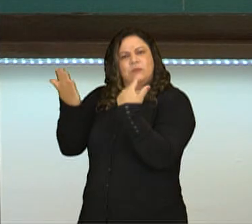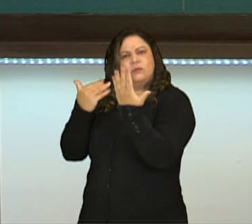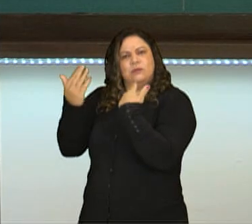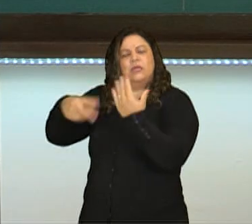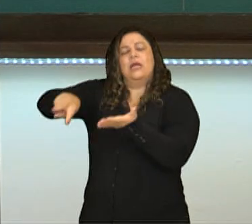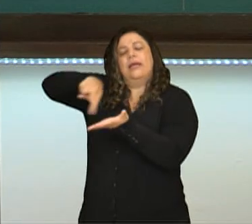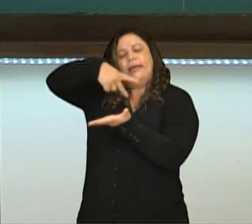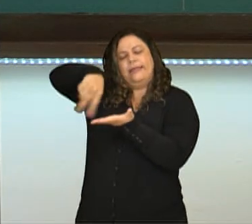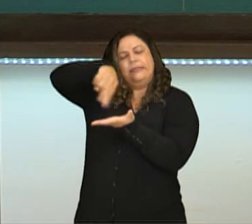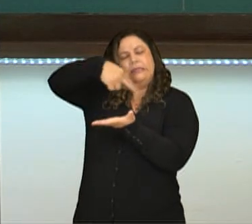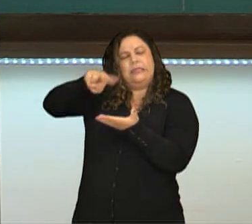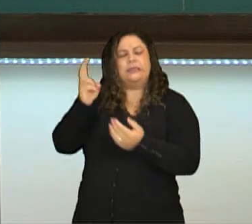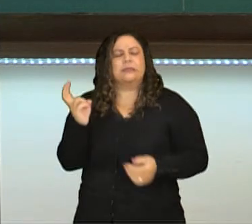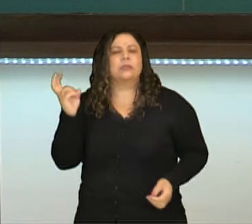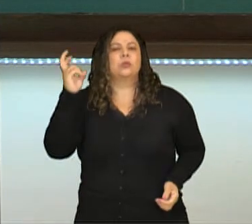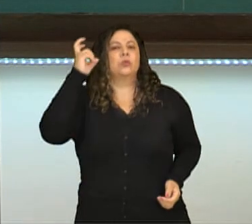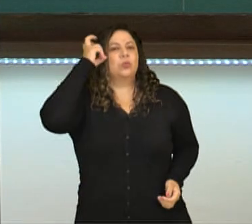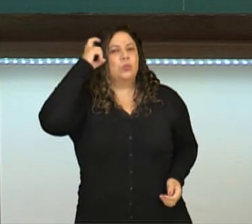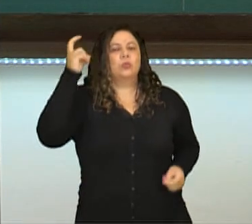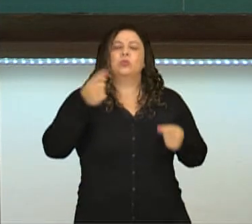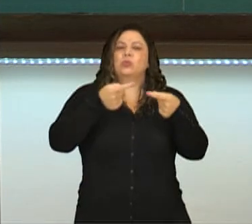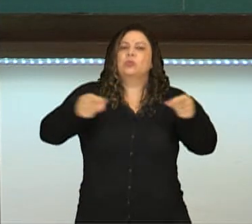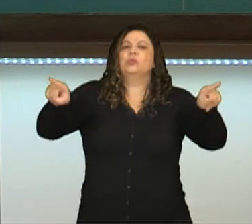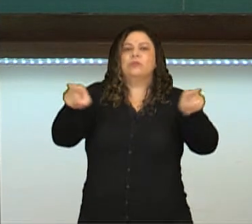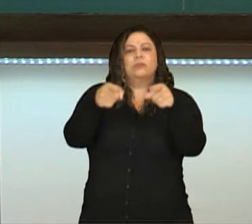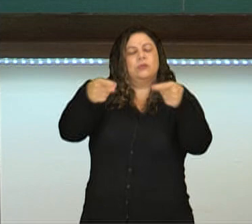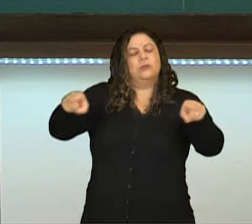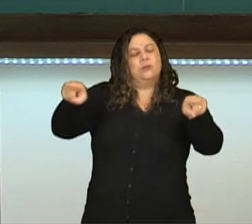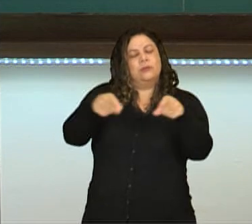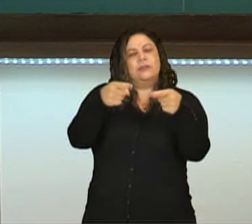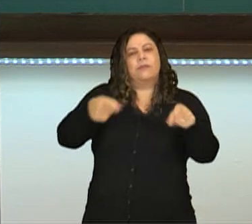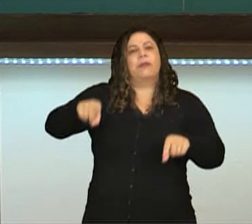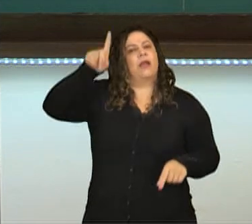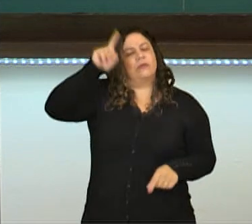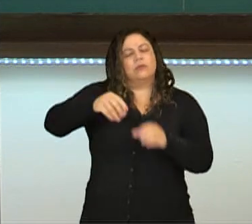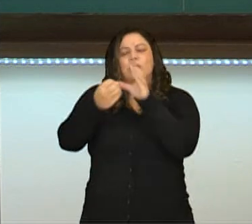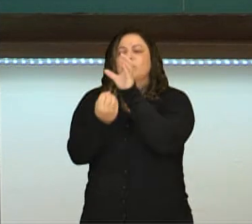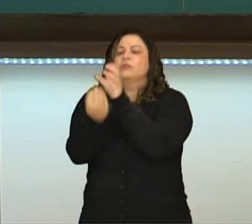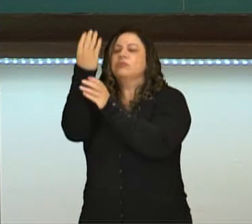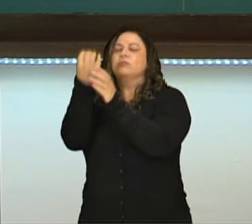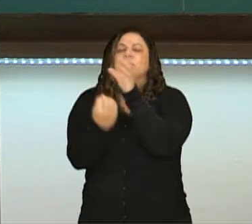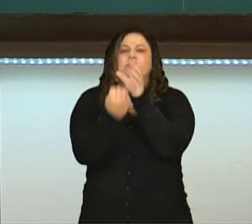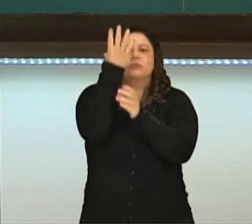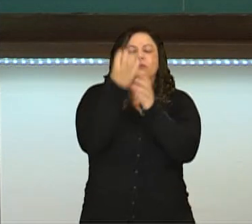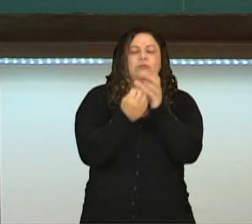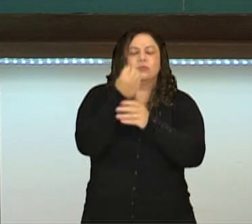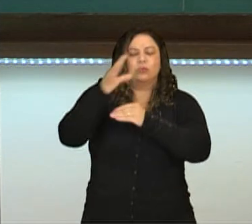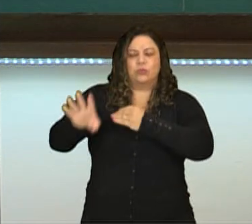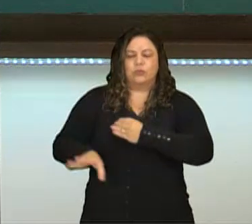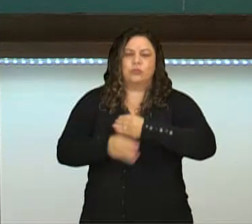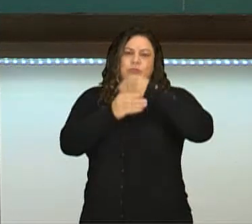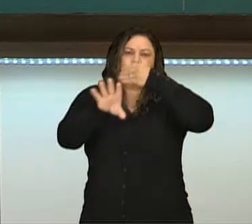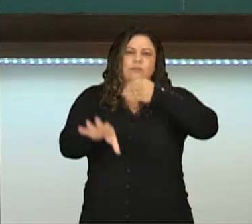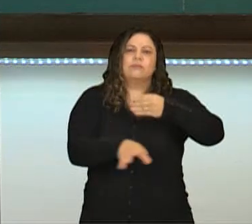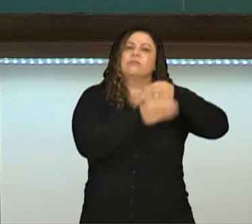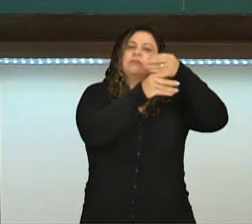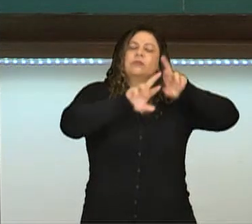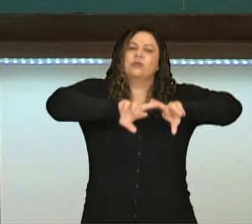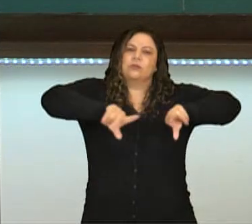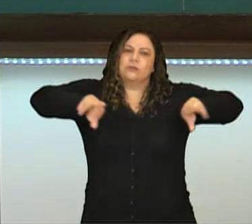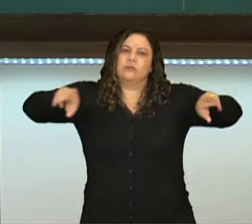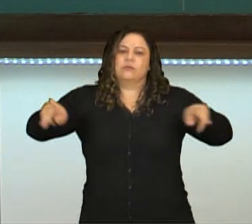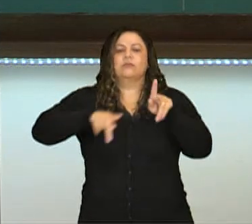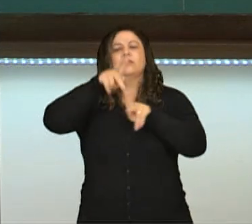a cultura musical, ela faz essa questão das origens, de incorporar diferentes origens, diferentes